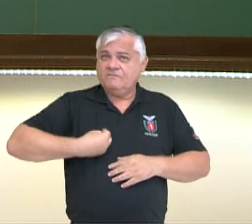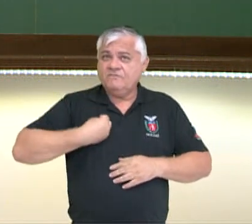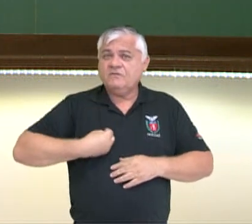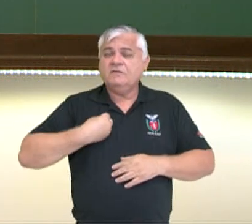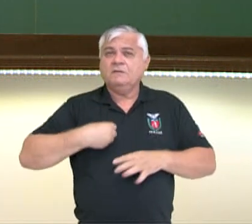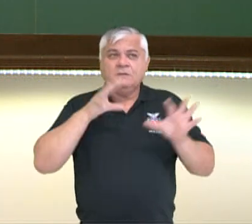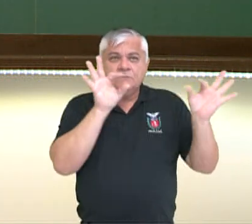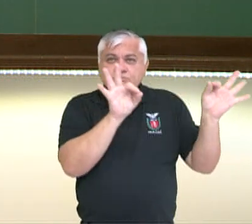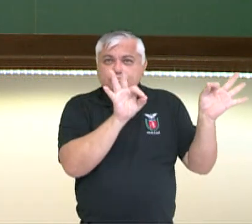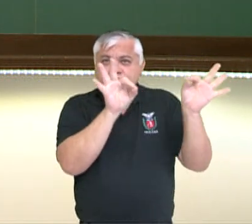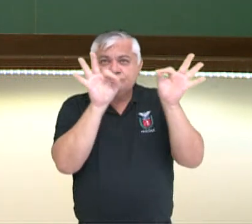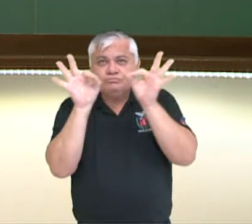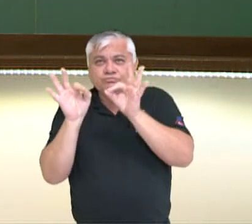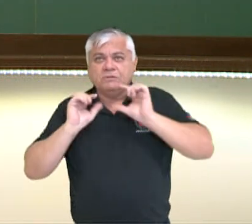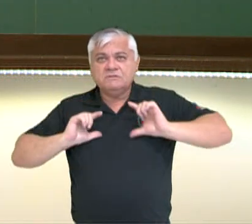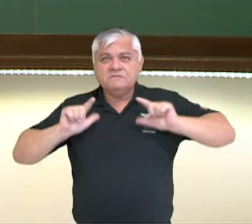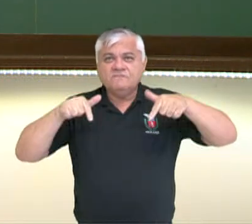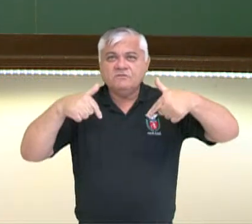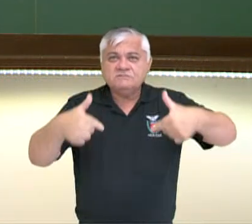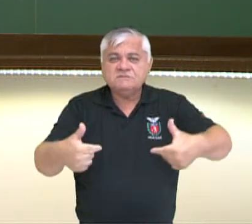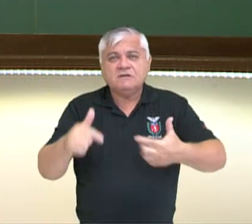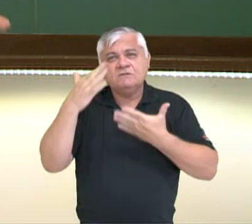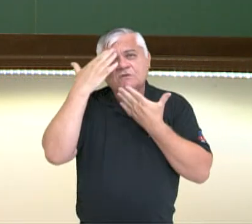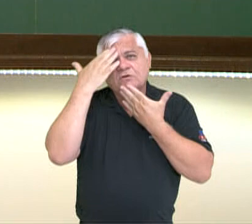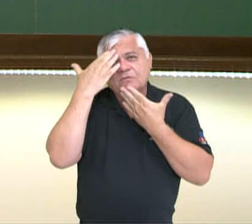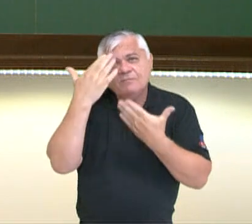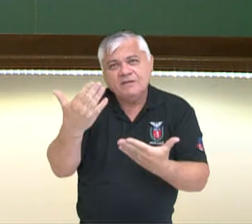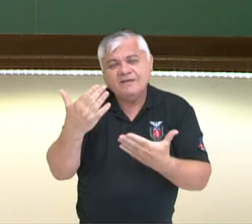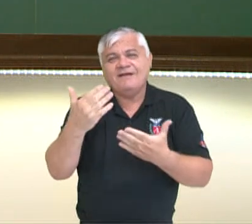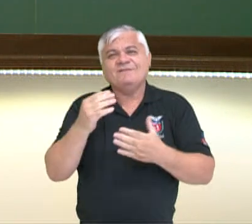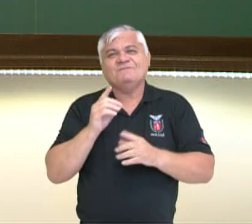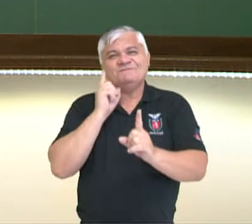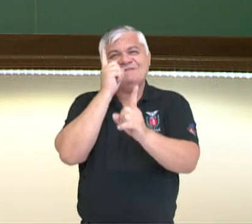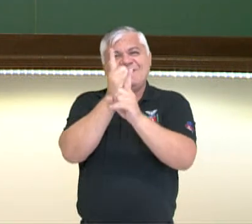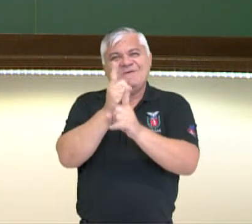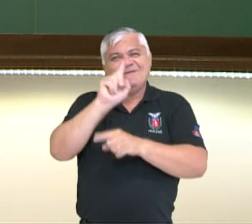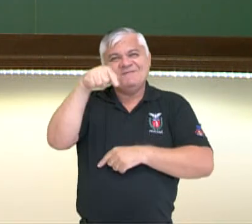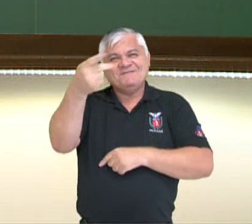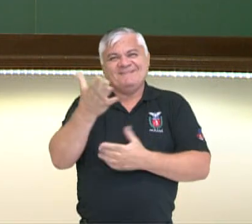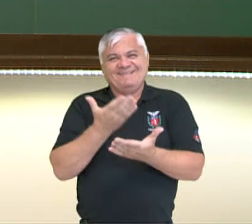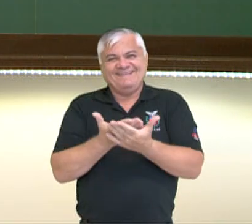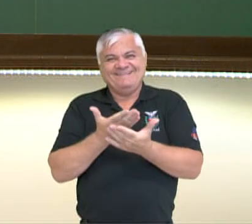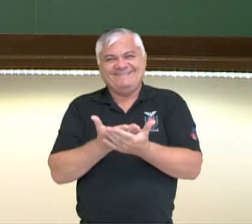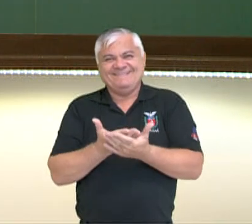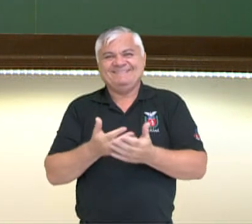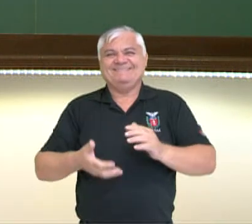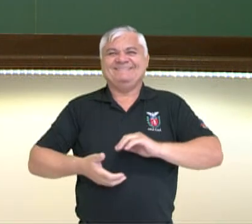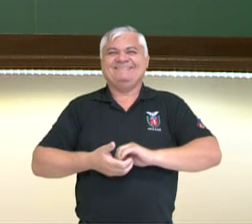assistindo, se esforçando. Meu muito obrigada e a gente se vê na próxima aula.